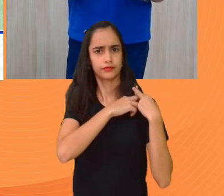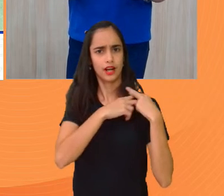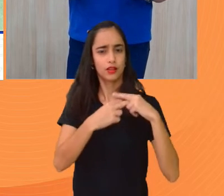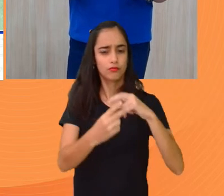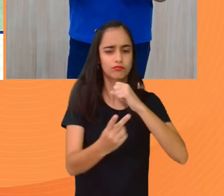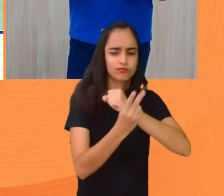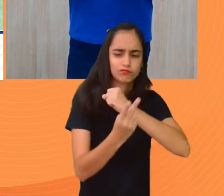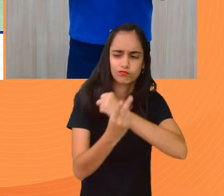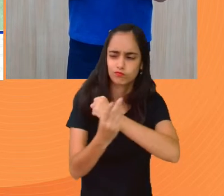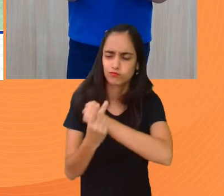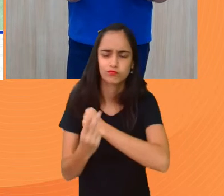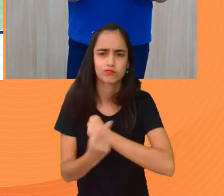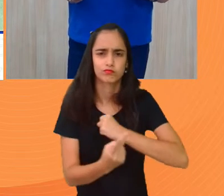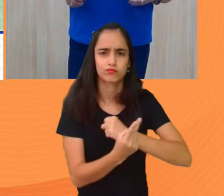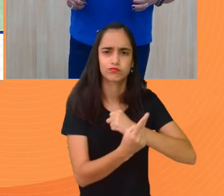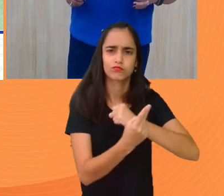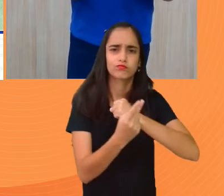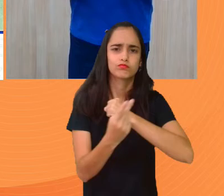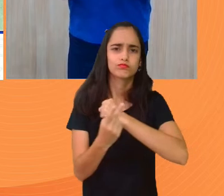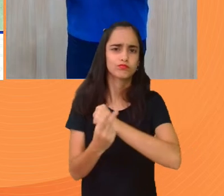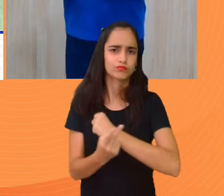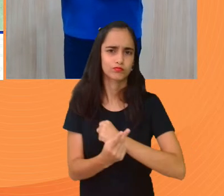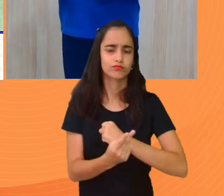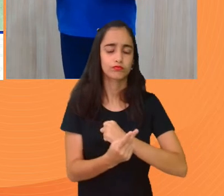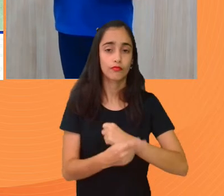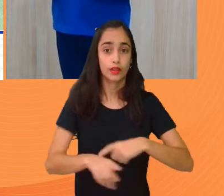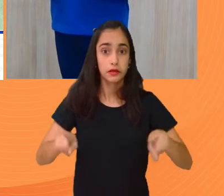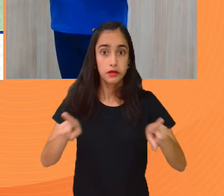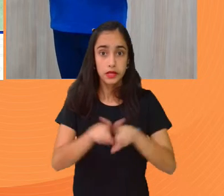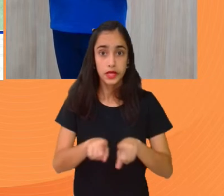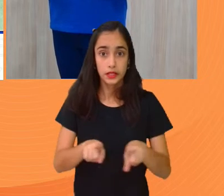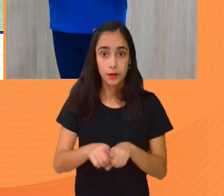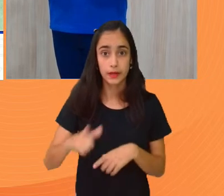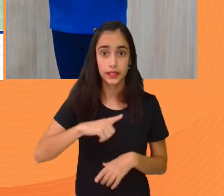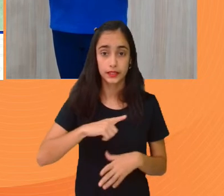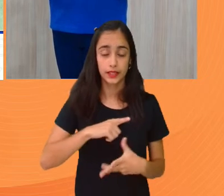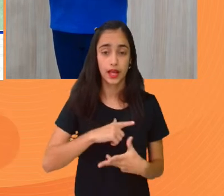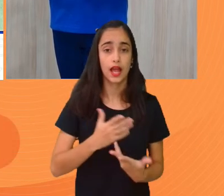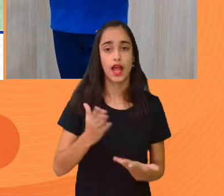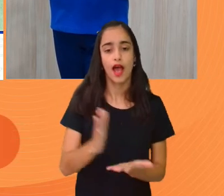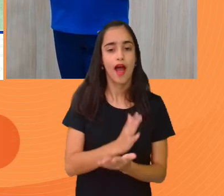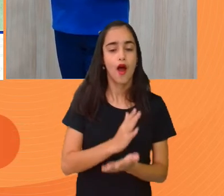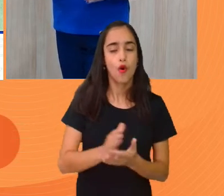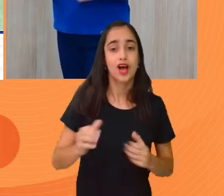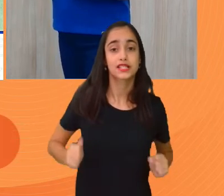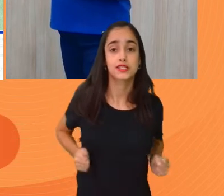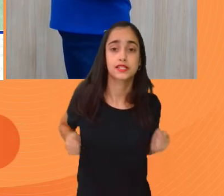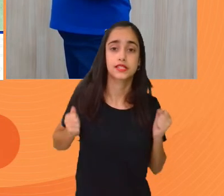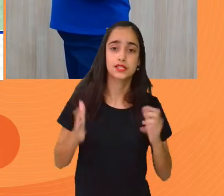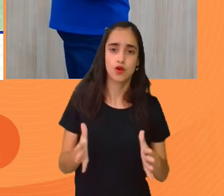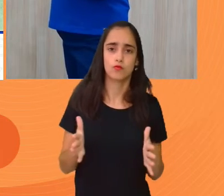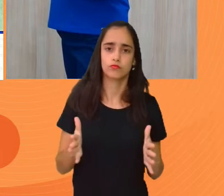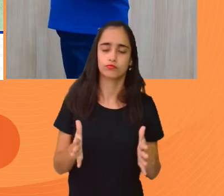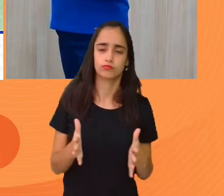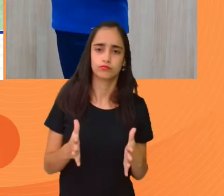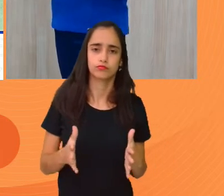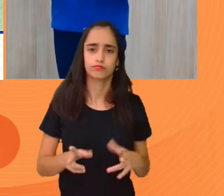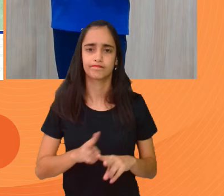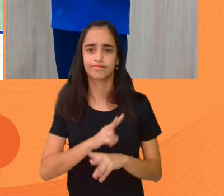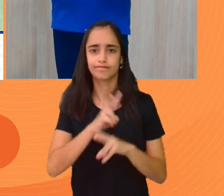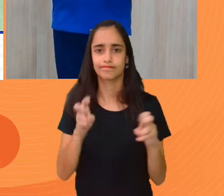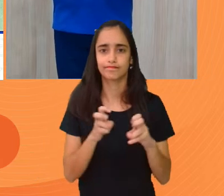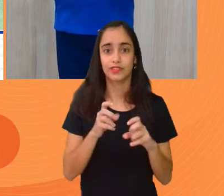defender o nosso corpo, então ele é defesa, e também ele vai realizar algumas ações em relação aos